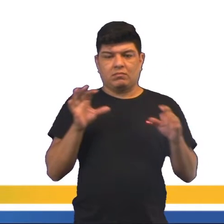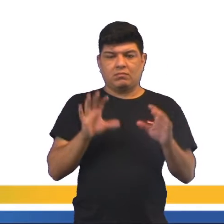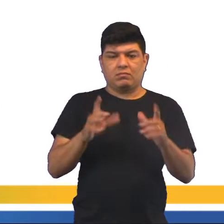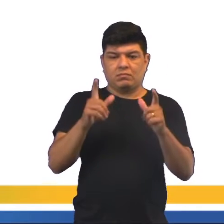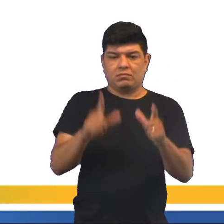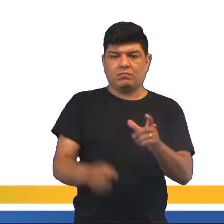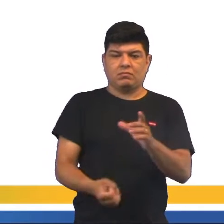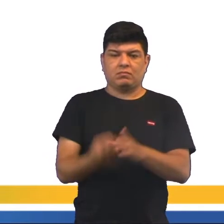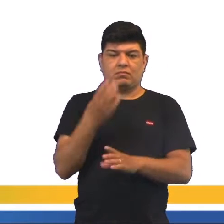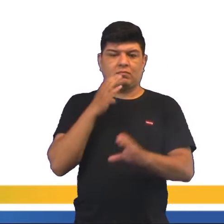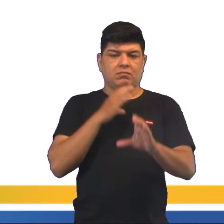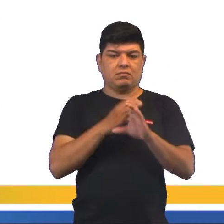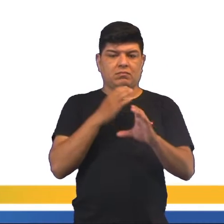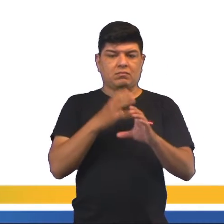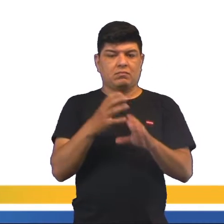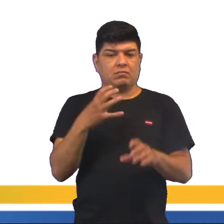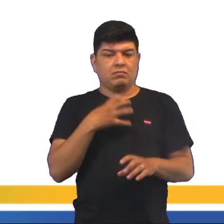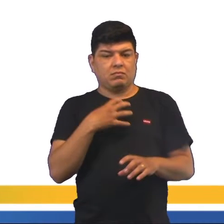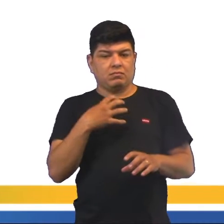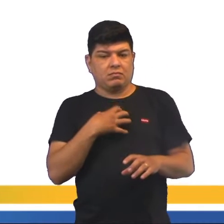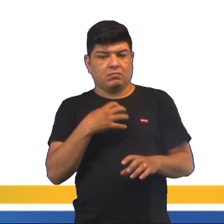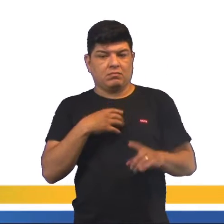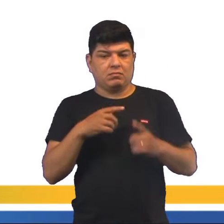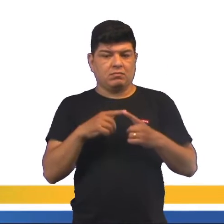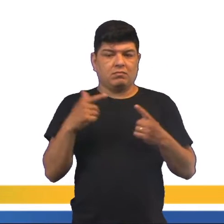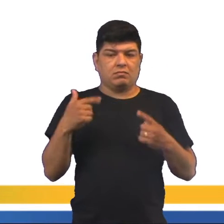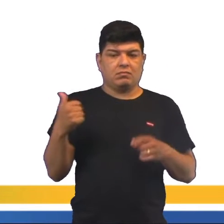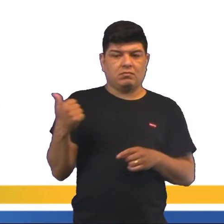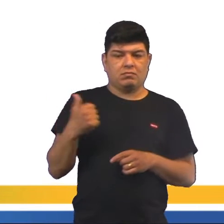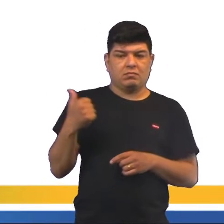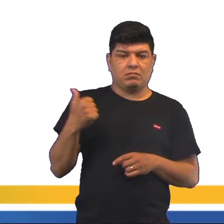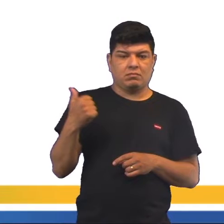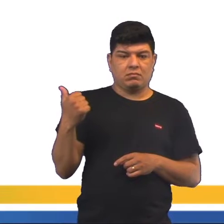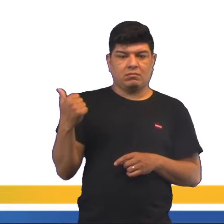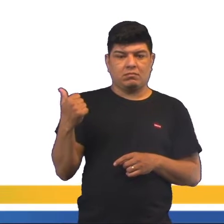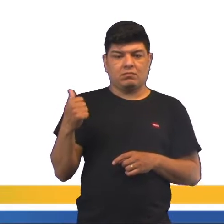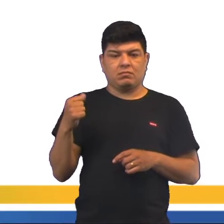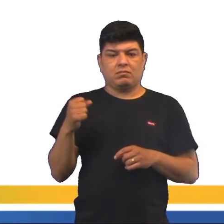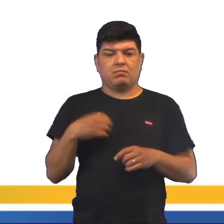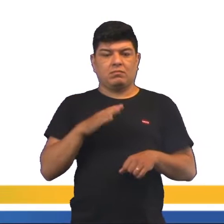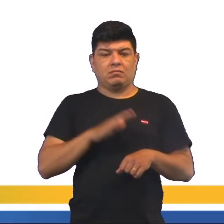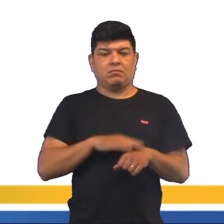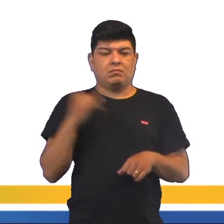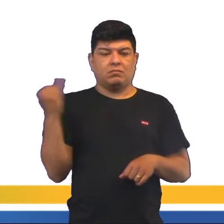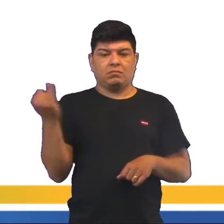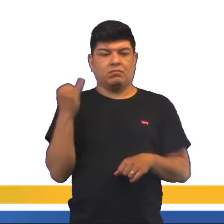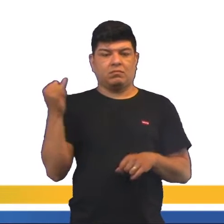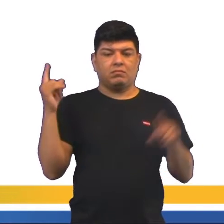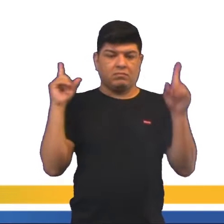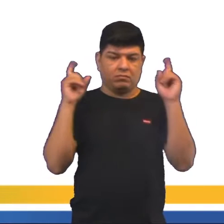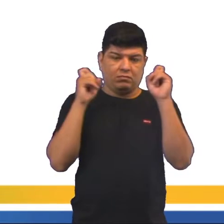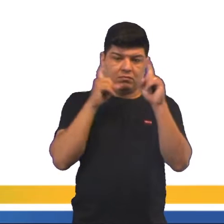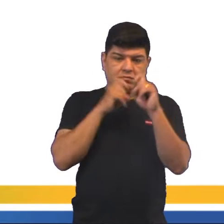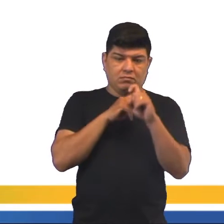sonoro é o âmbito no qual se produz a comunicação das sensações mais